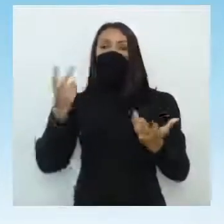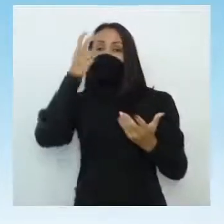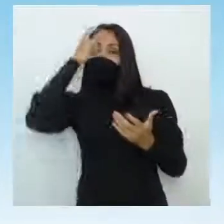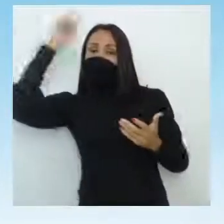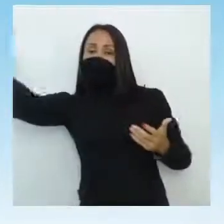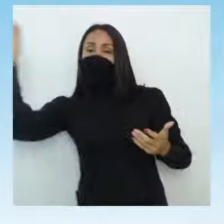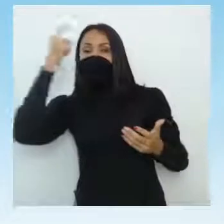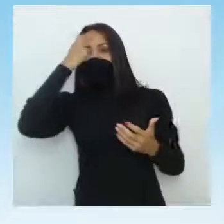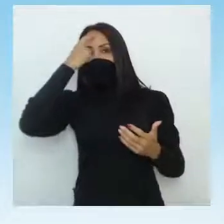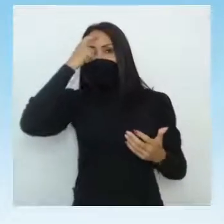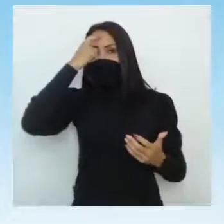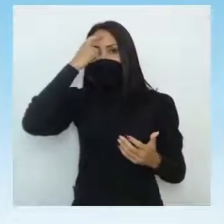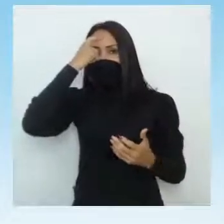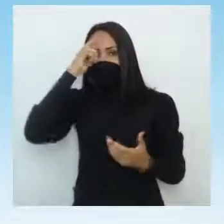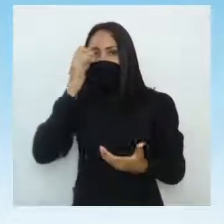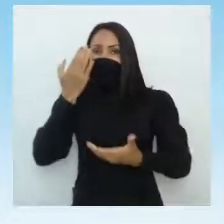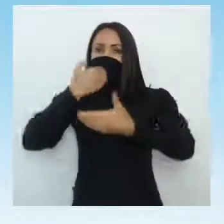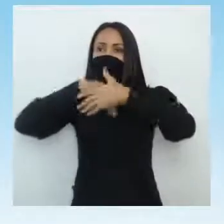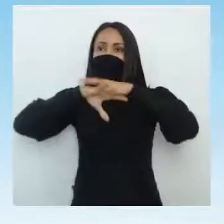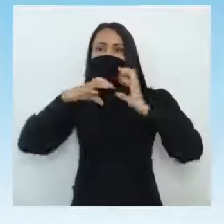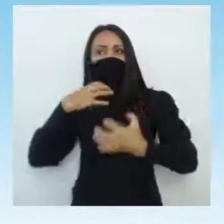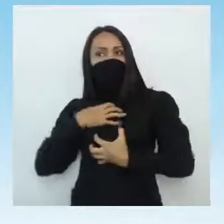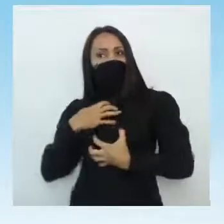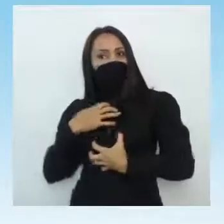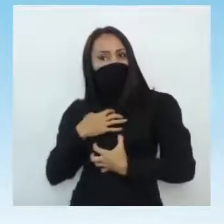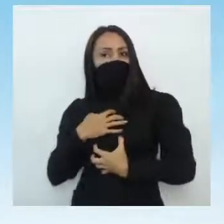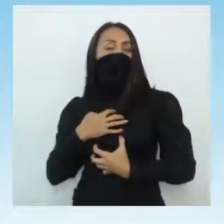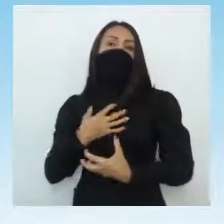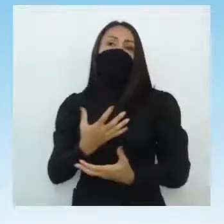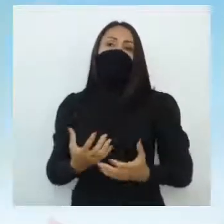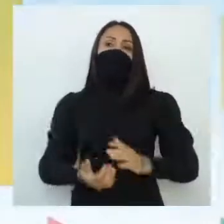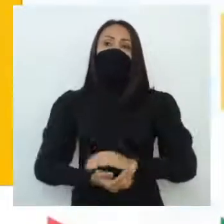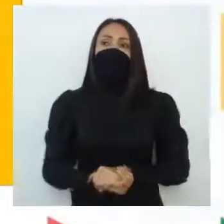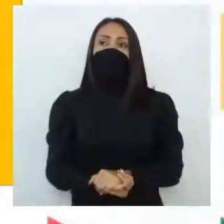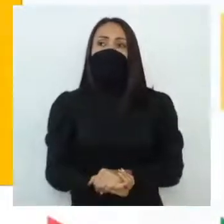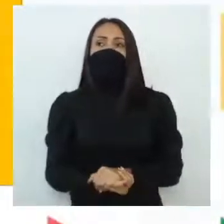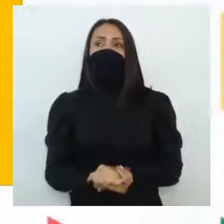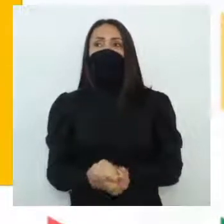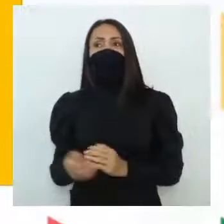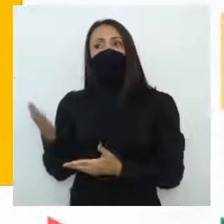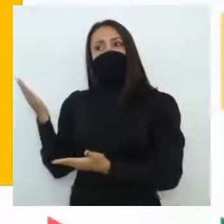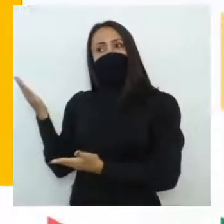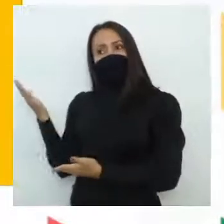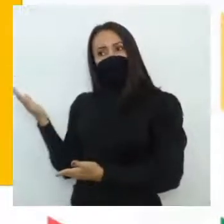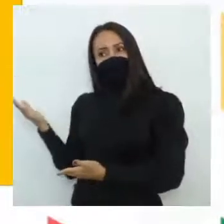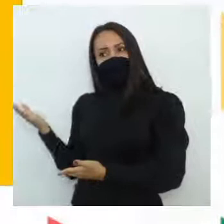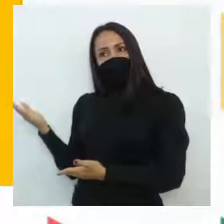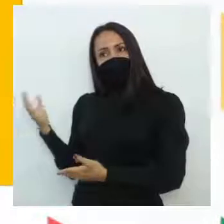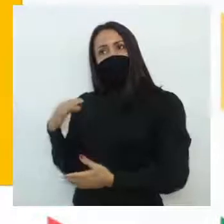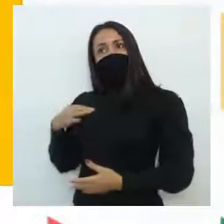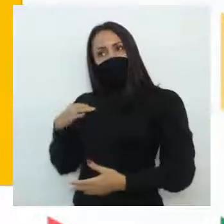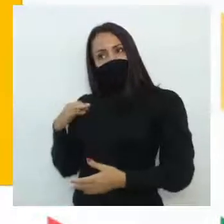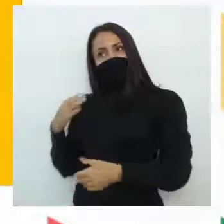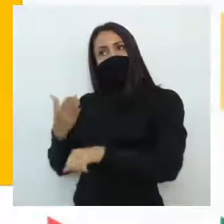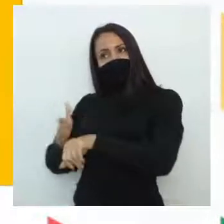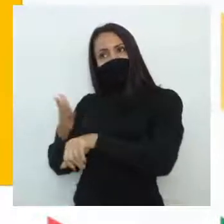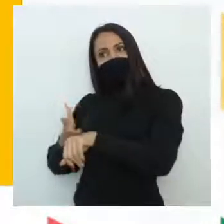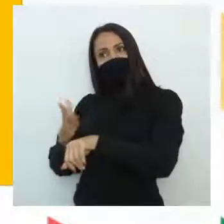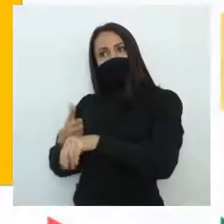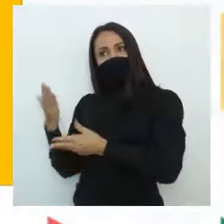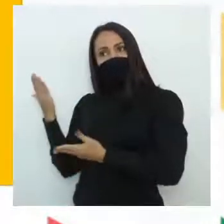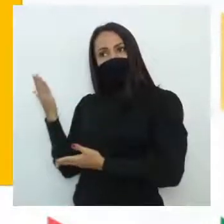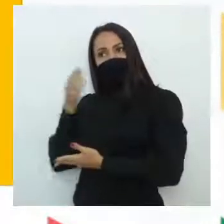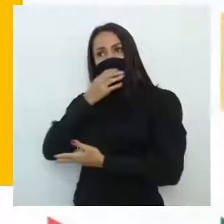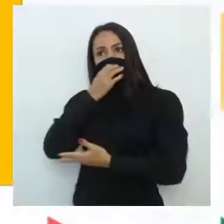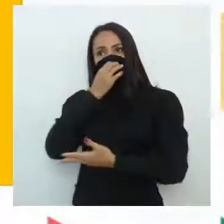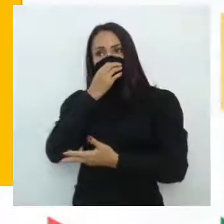uma enculturação da Madre Teresa de Calcutá. Olha aí, certo? Justamente ela com algumas irmãs